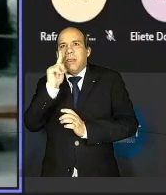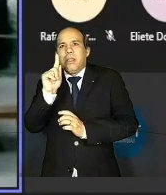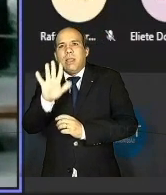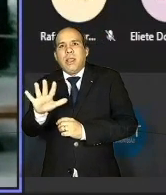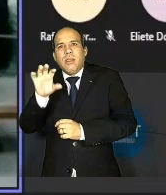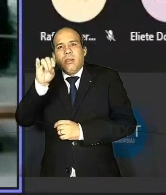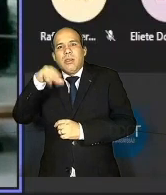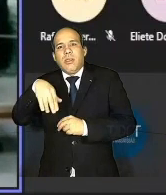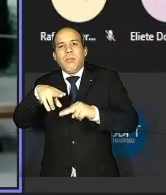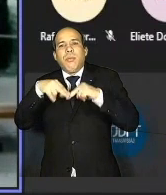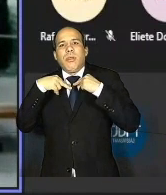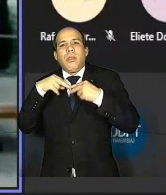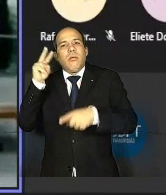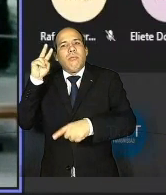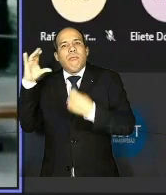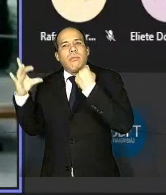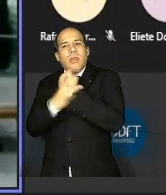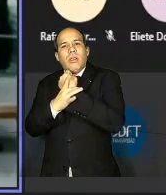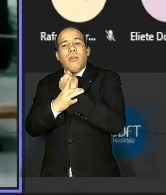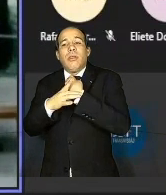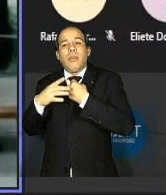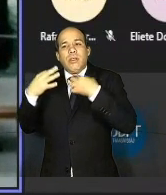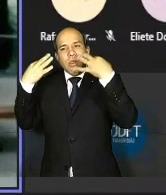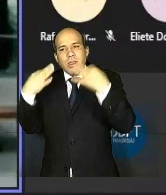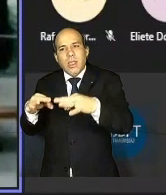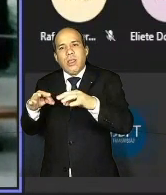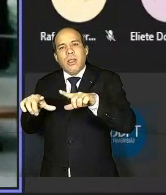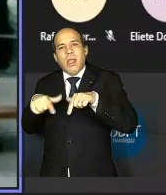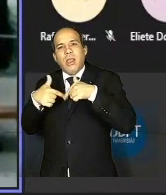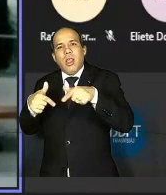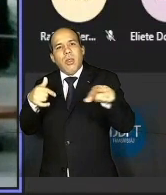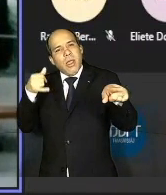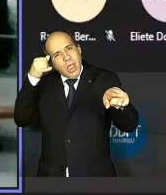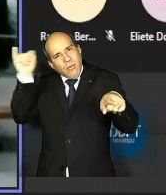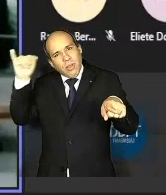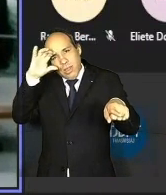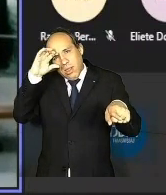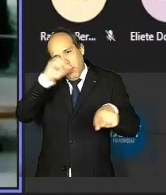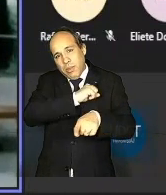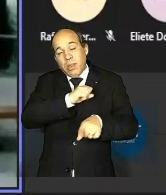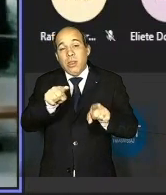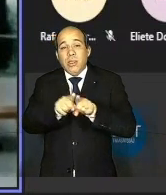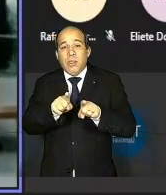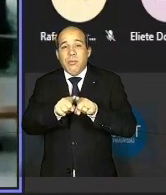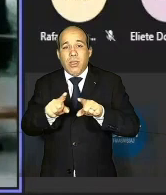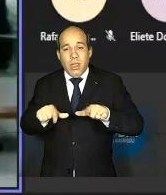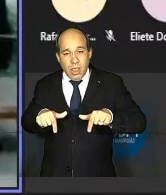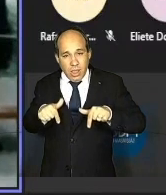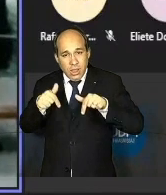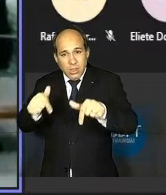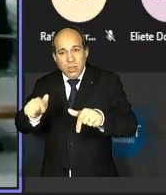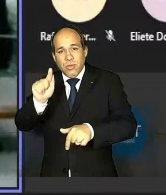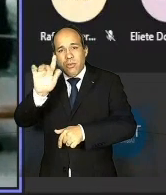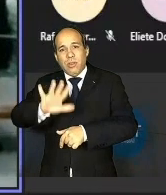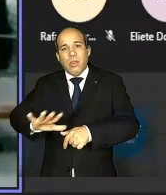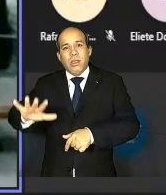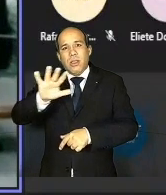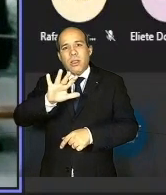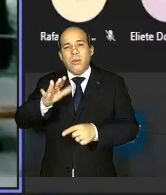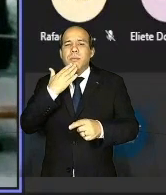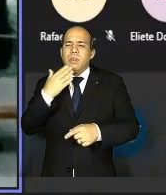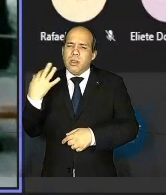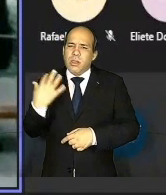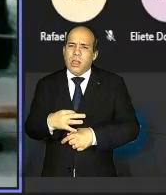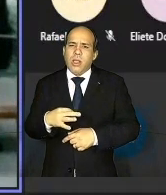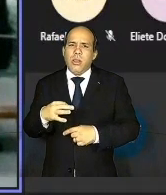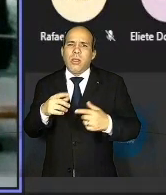em alguma medida genérica, para garantir a tutela efetiva e adequada. Nesta ação, mesmo em sua